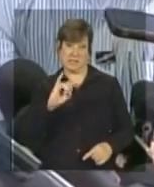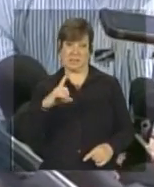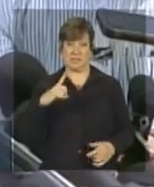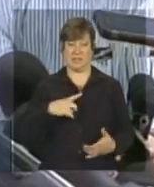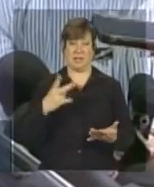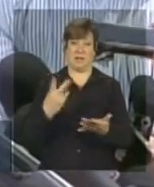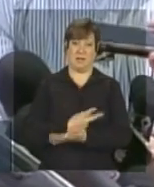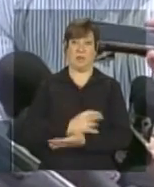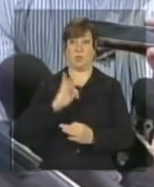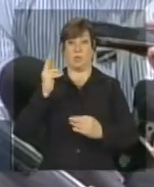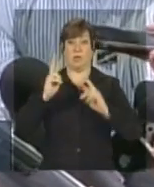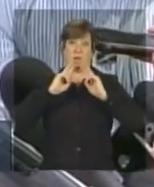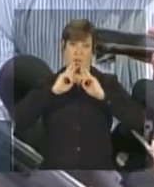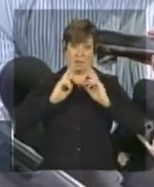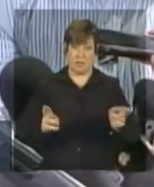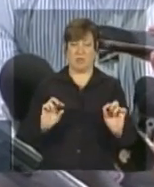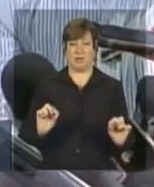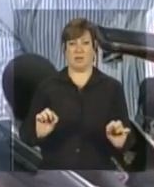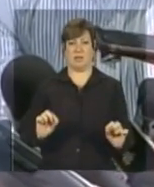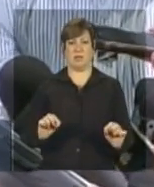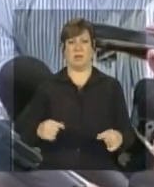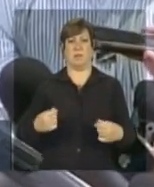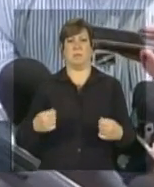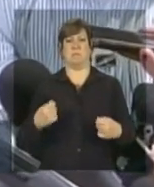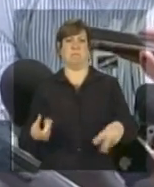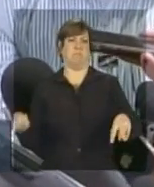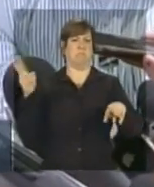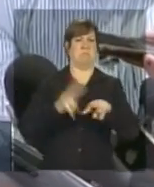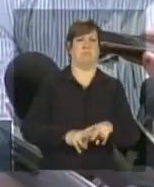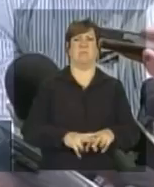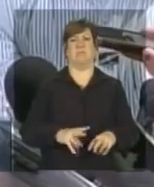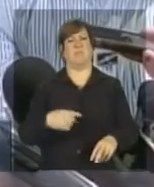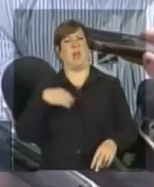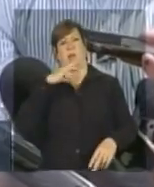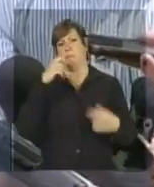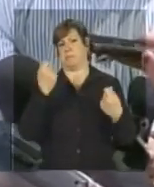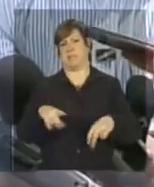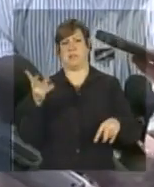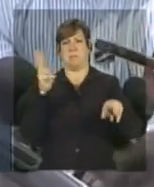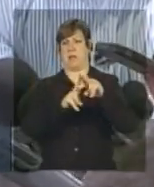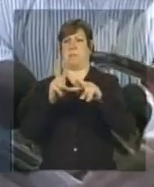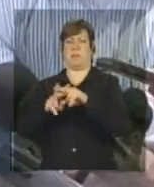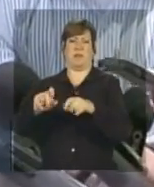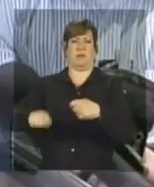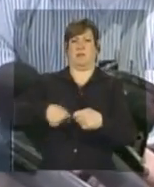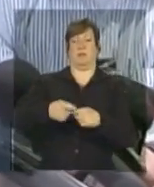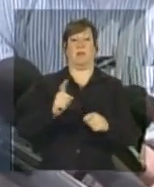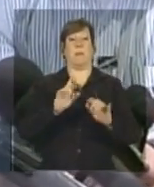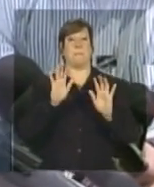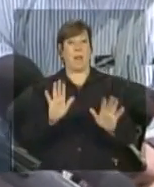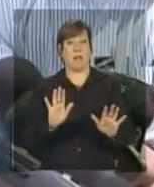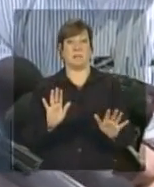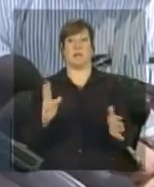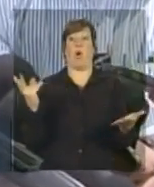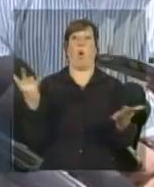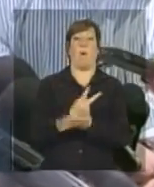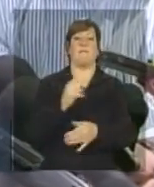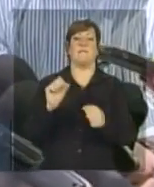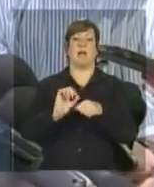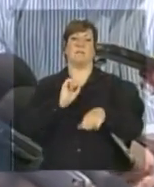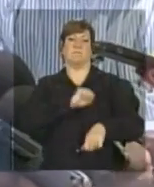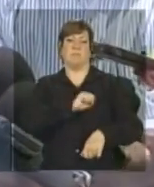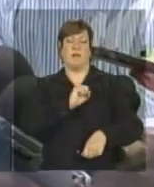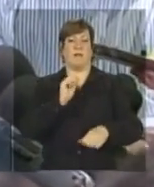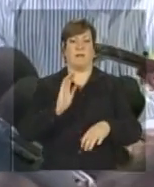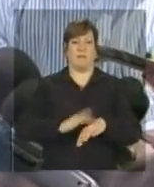se houve por reivindicação, eu não acho que as pessoas têm de ser presas, nem de ser condenadas. Agora, por atos ilícitos,